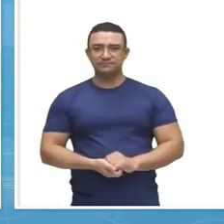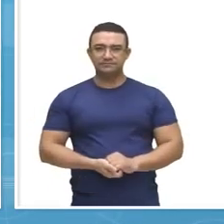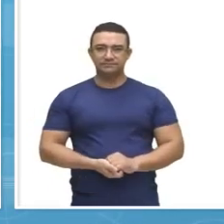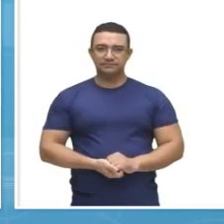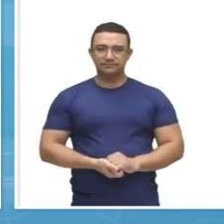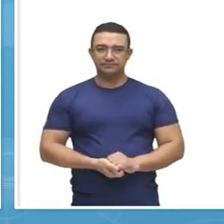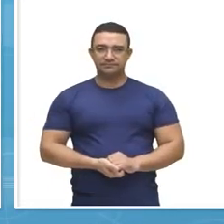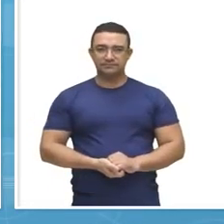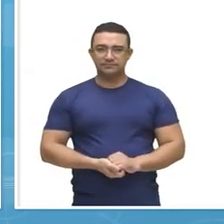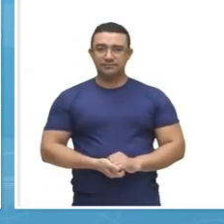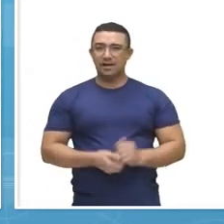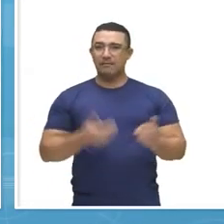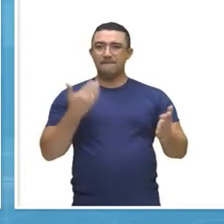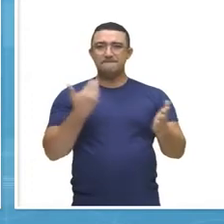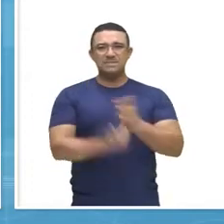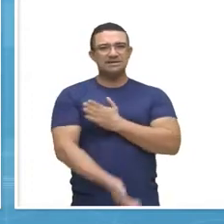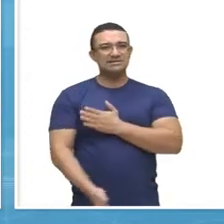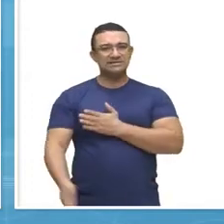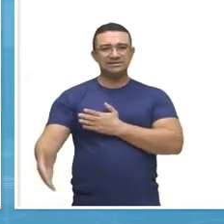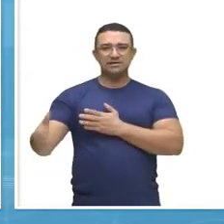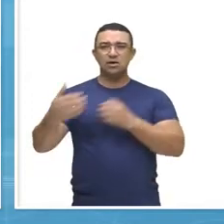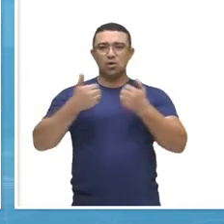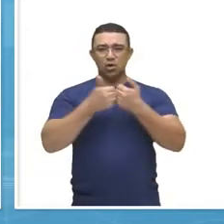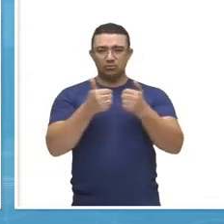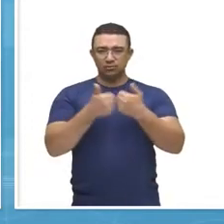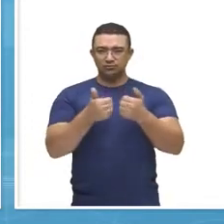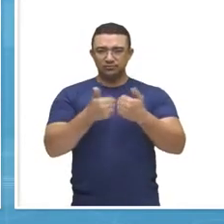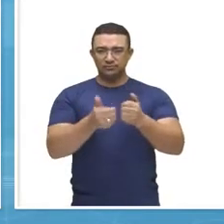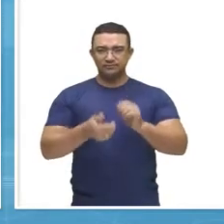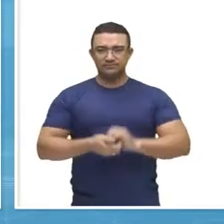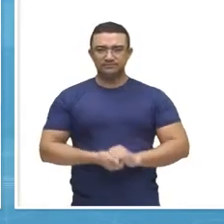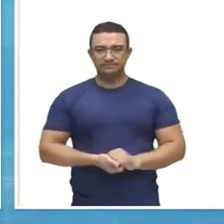Miss the bus, perder o ônibus.